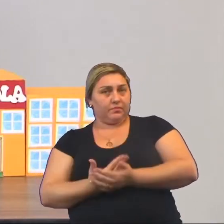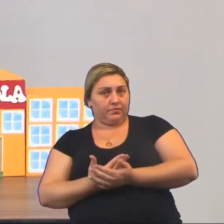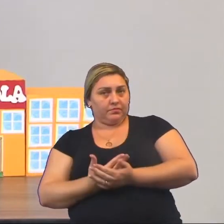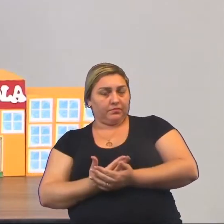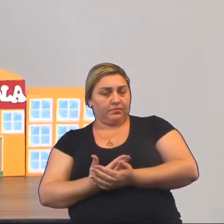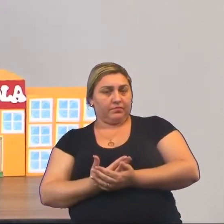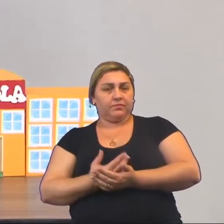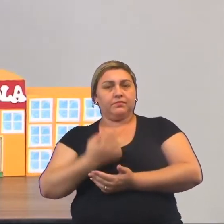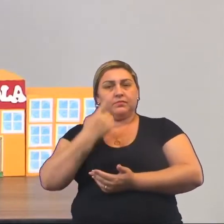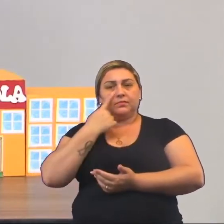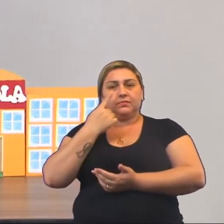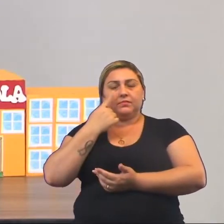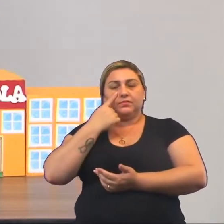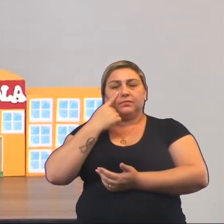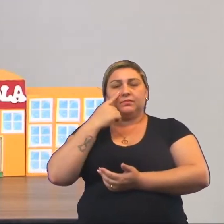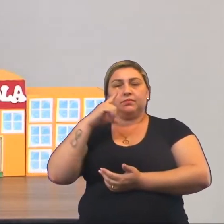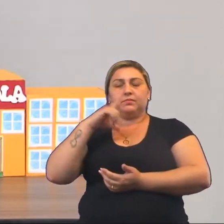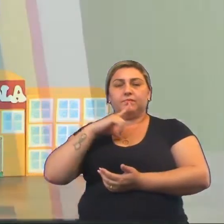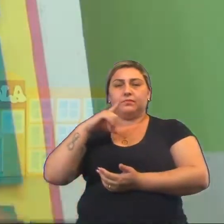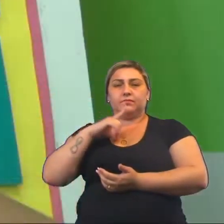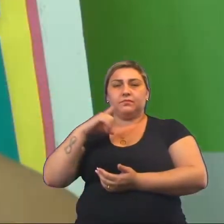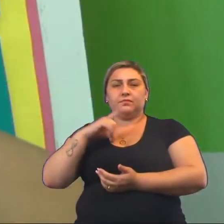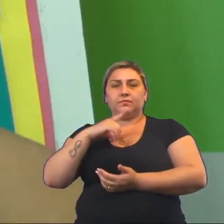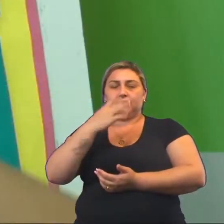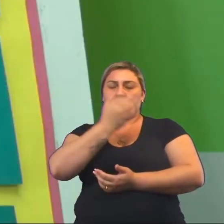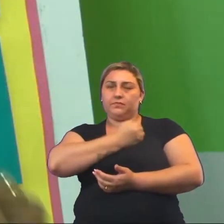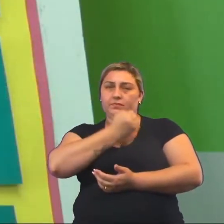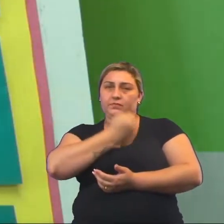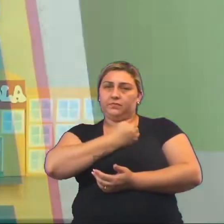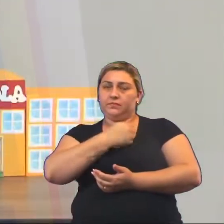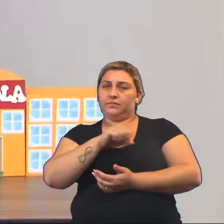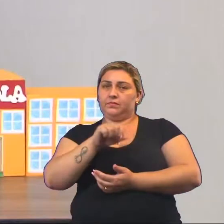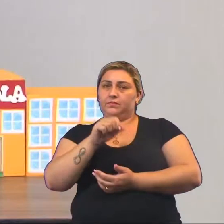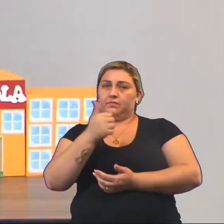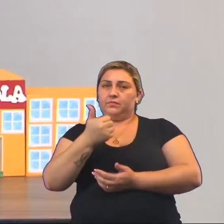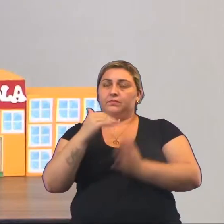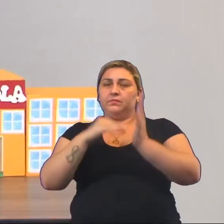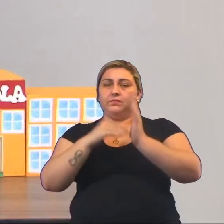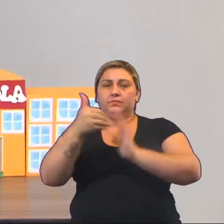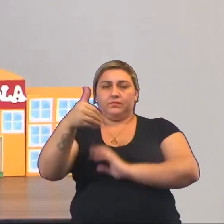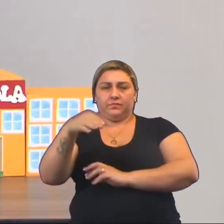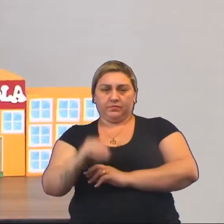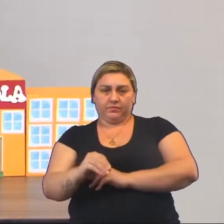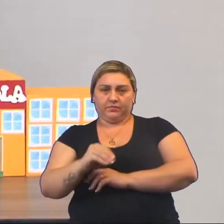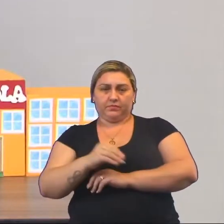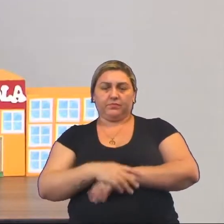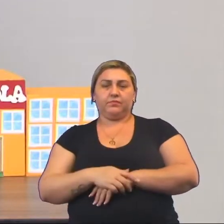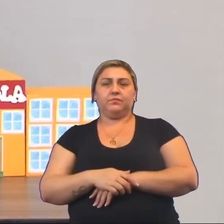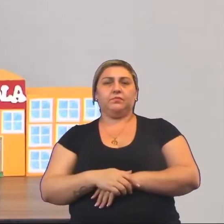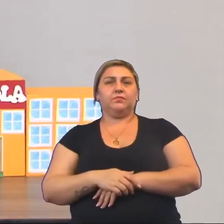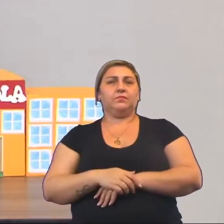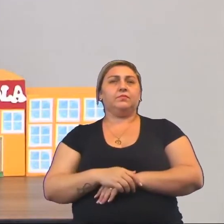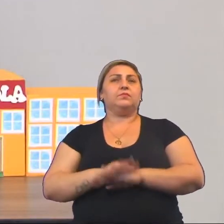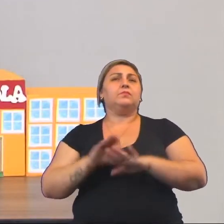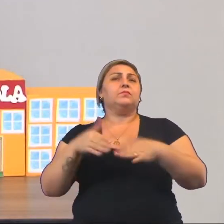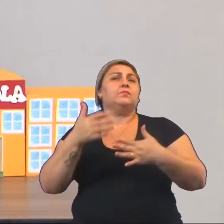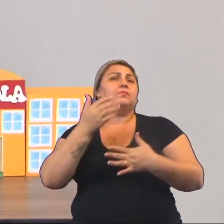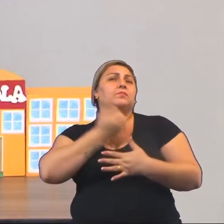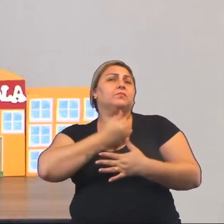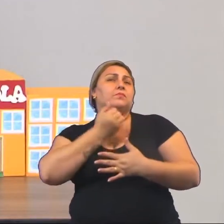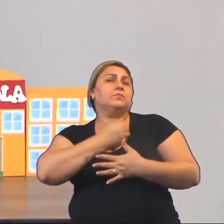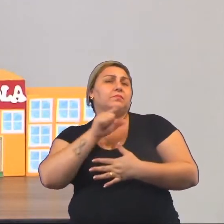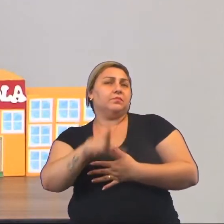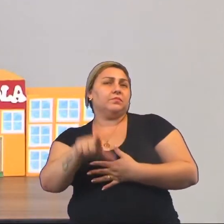escola. Então vamos lá. Eu tenho aqui os números de 1 até 10. E aí, que número eu escolho